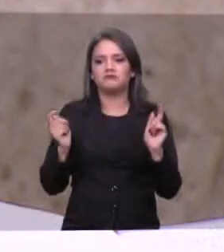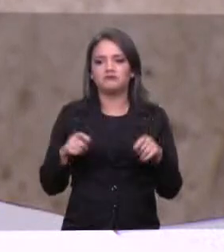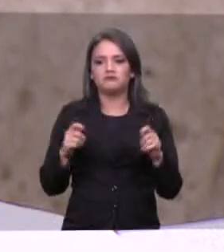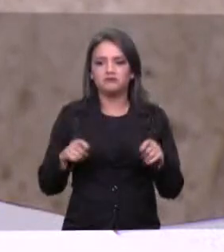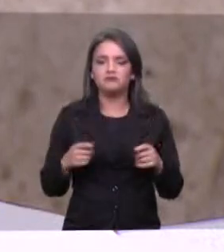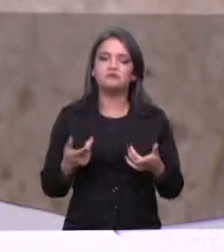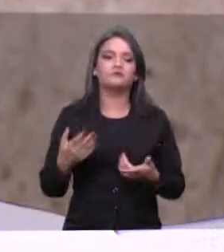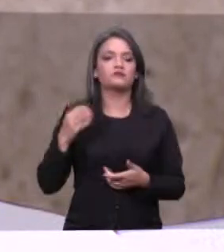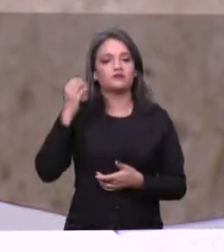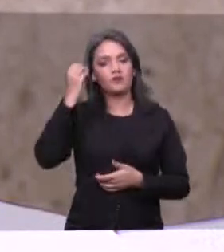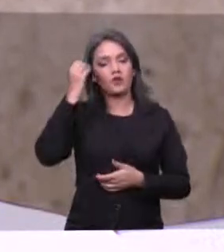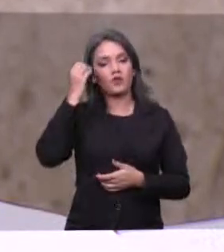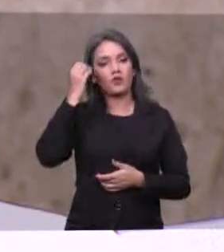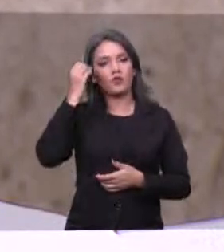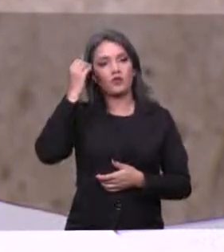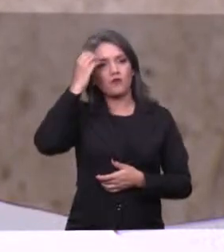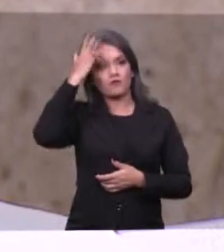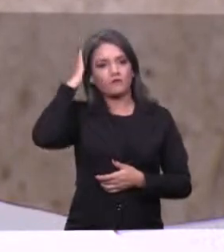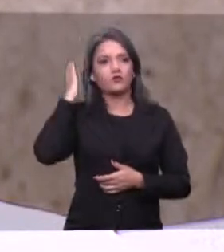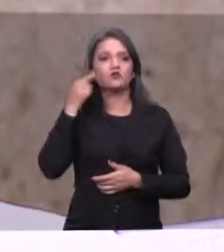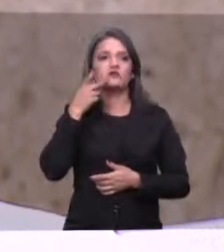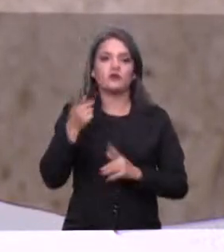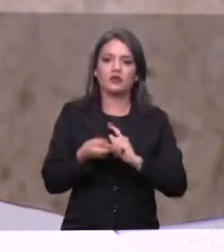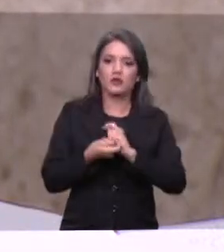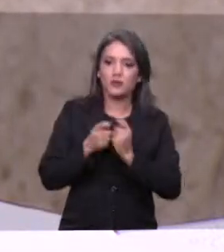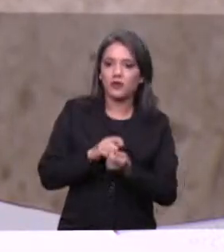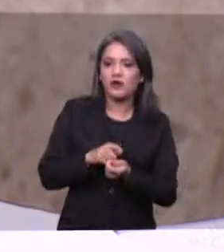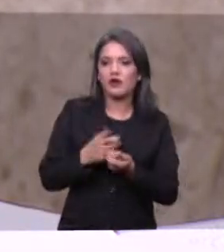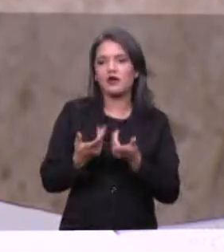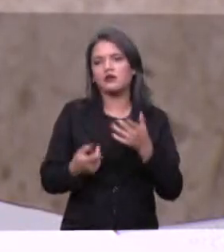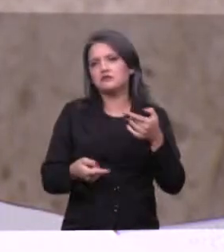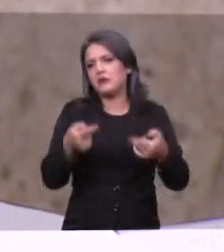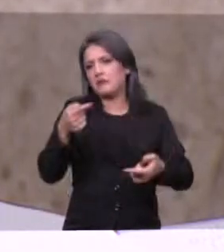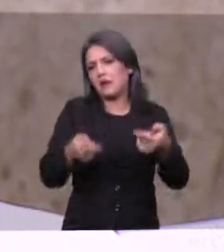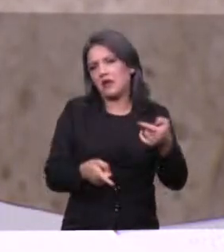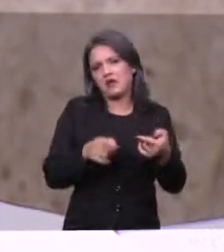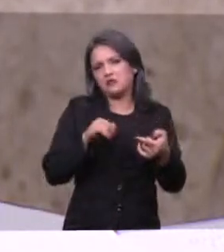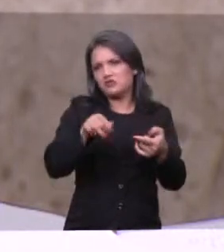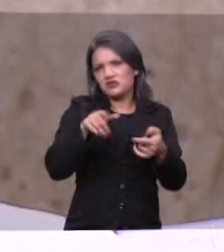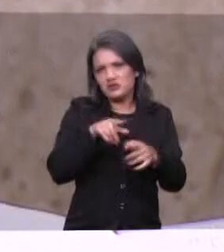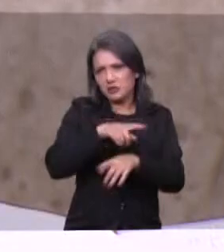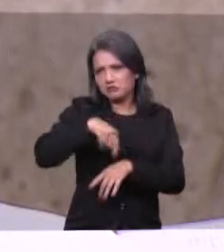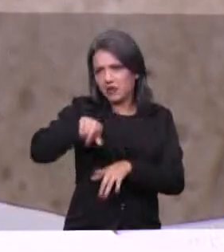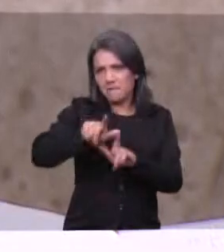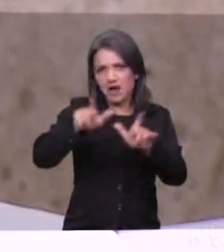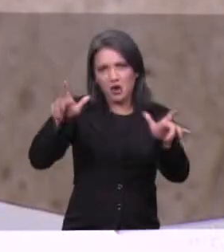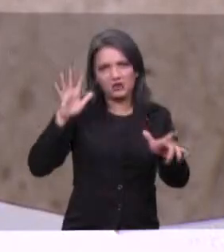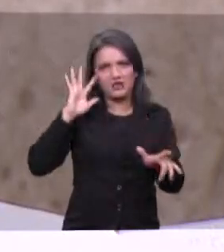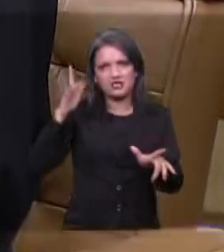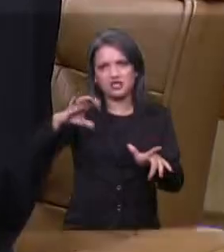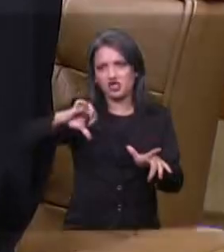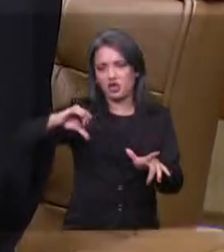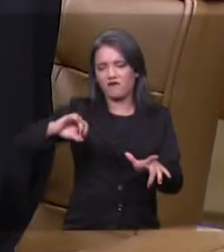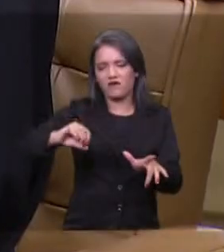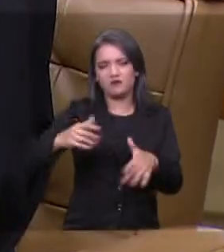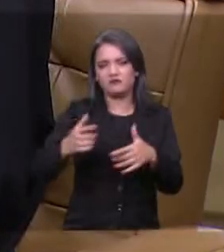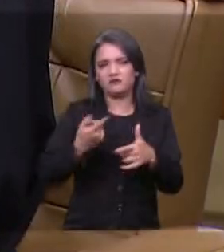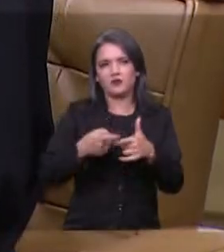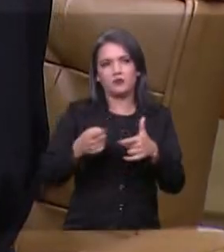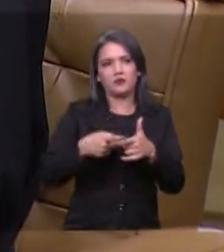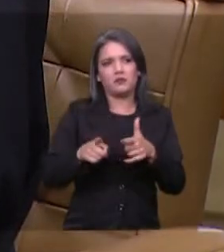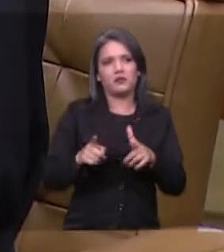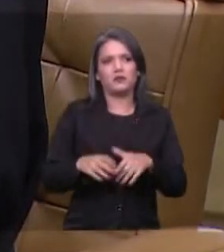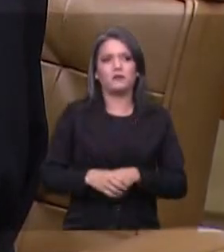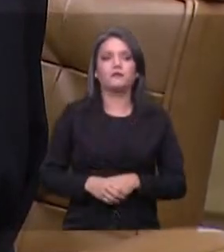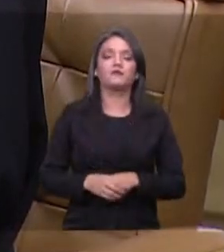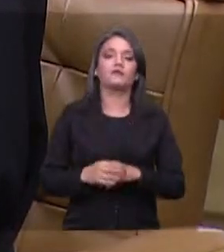ministro Dias, o debate levar a um prazo maior, também não tem mais... Perfeito. Em relação